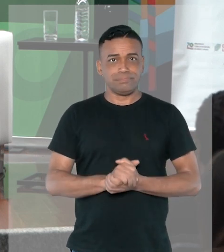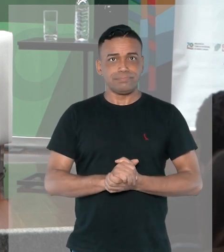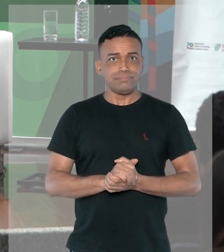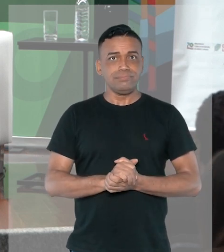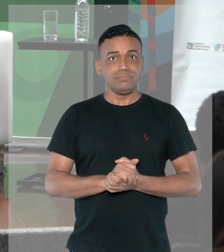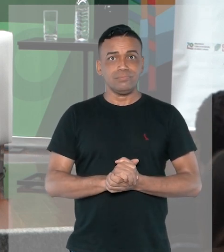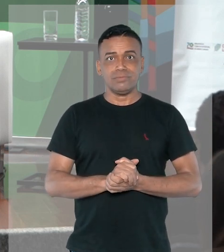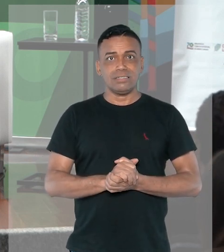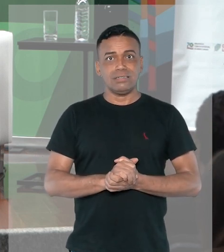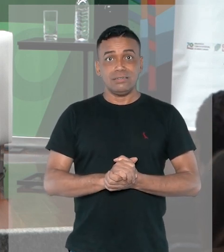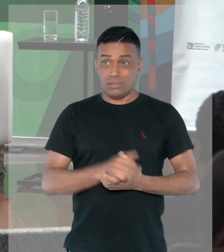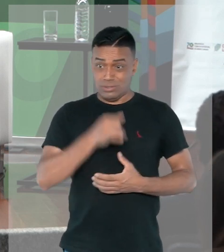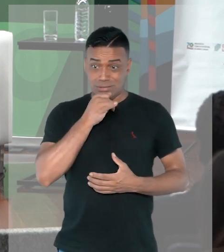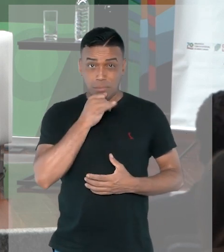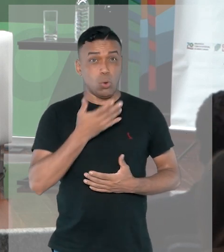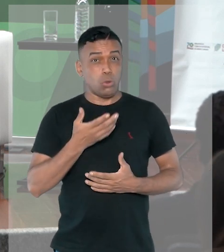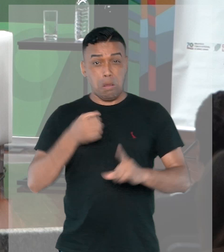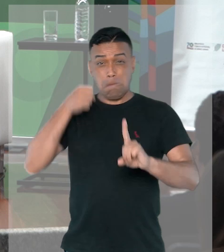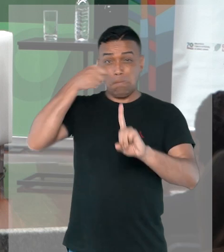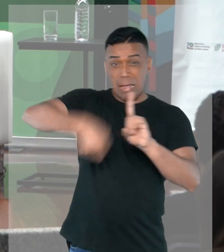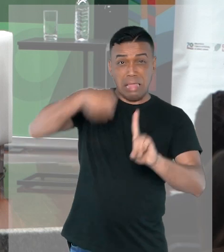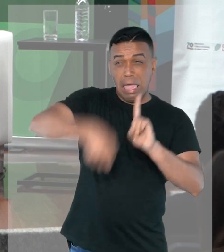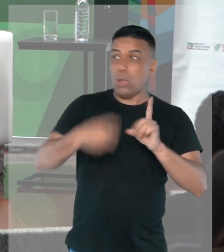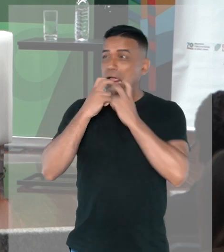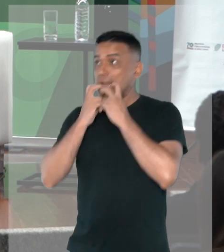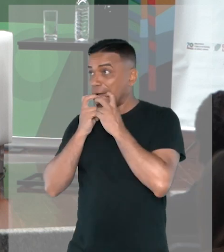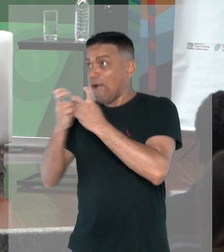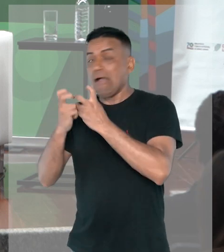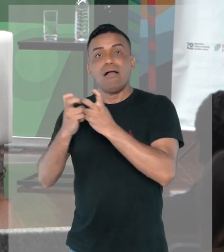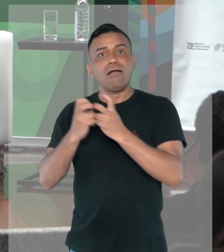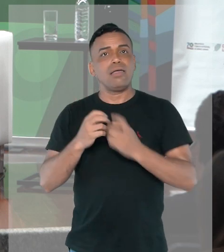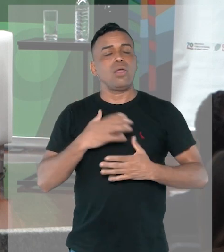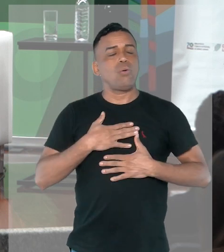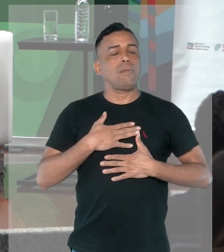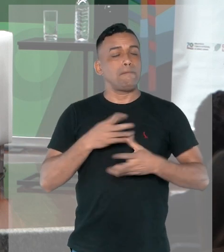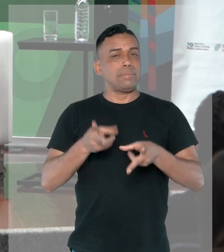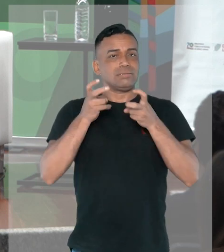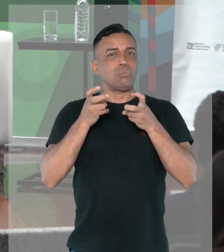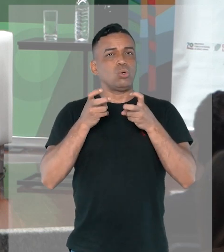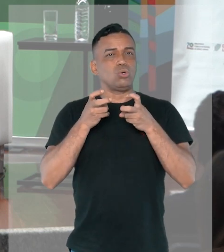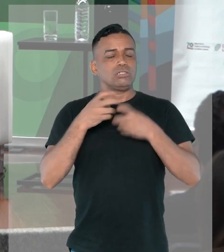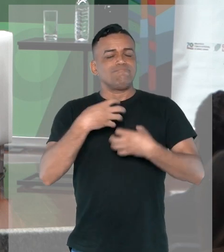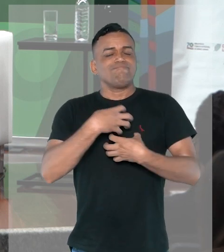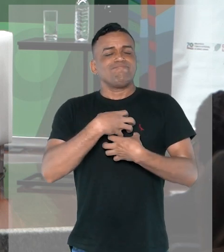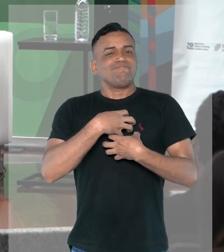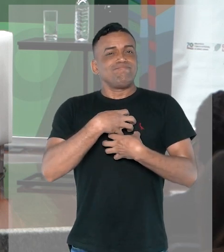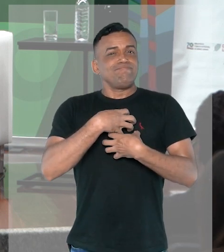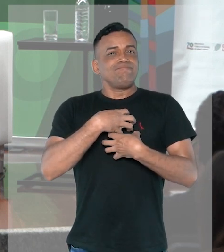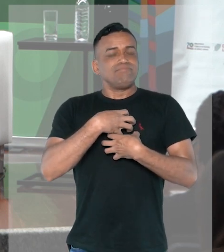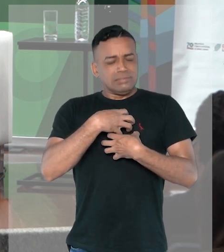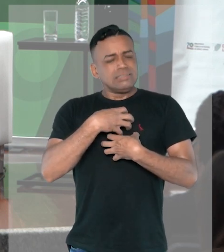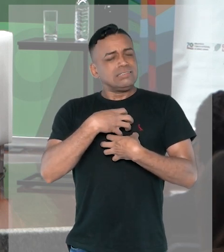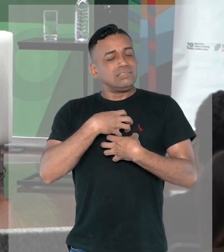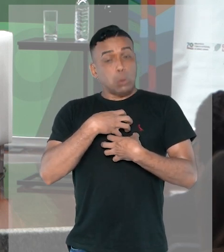Vem indignação, uma raiva, uma coisa, eu quero bater em alguém, quero gritar, quero fazer uma coisa. Eu percebo isto, eu sinto isto,